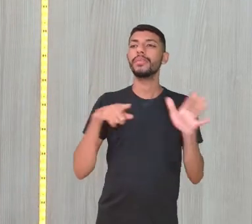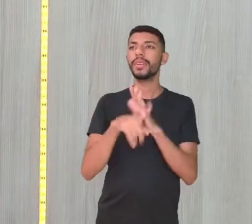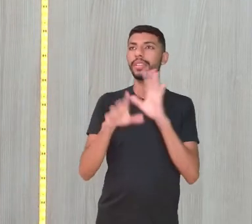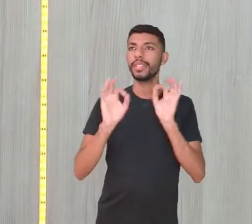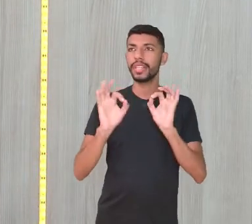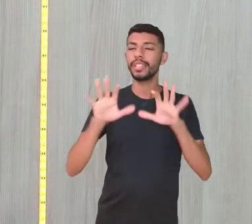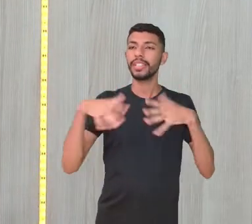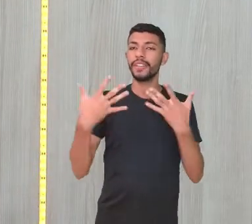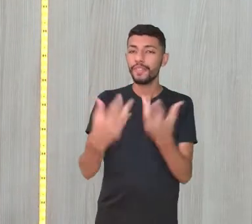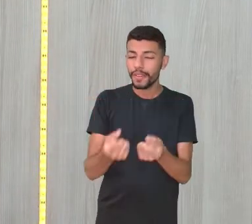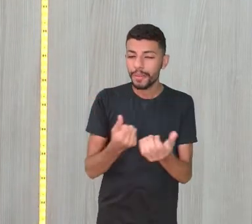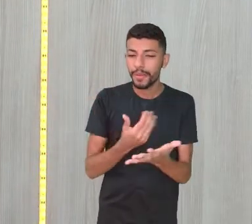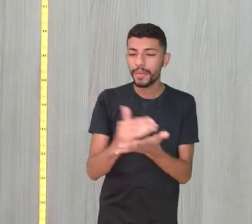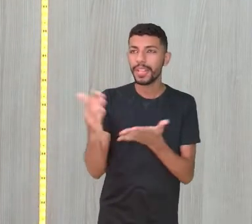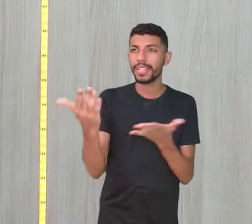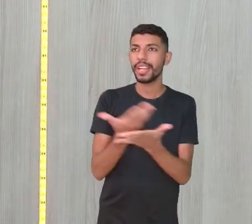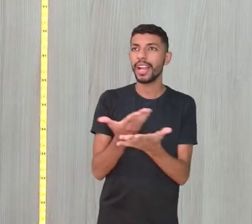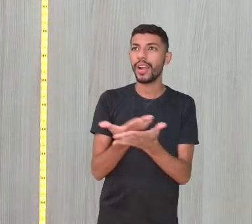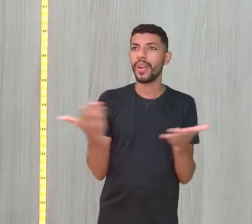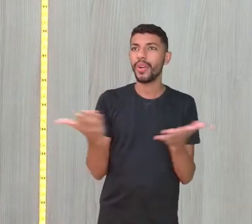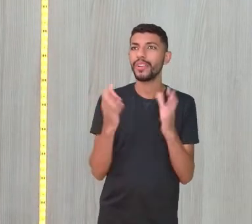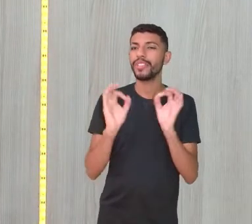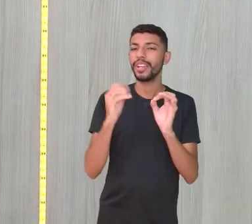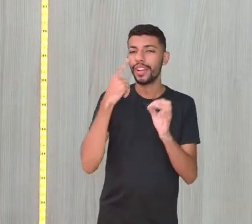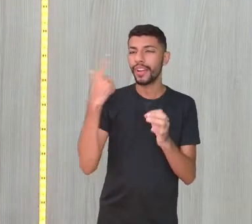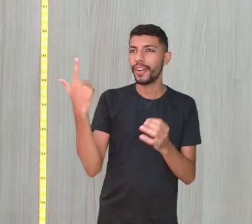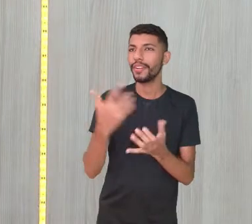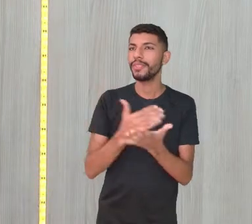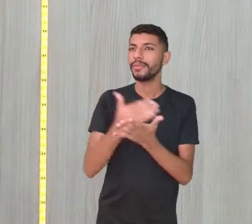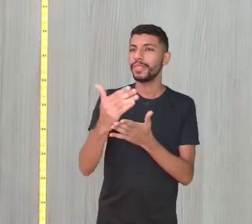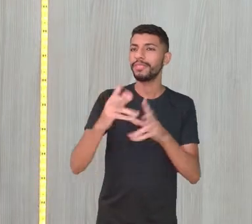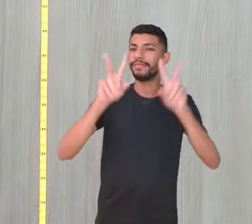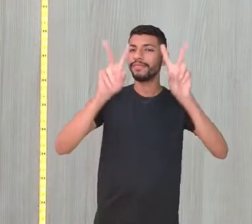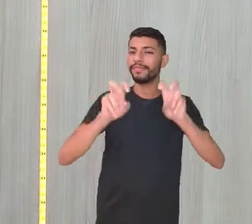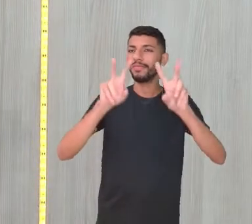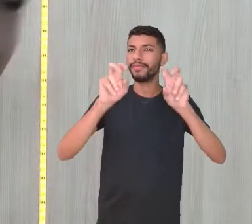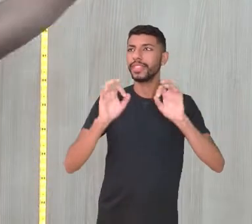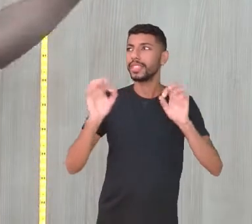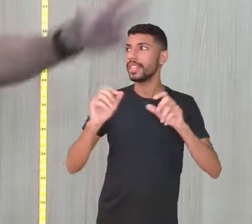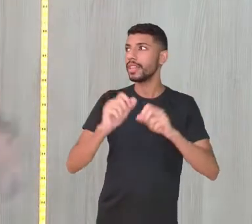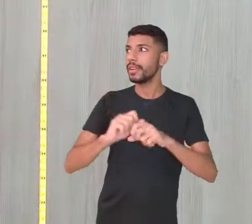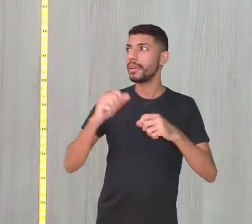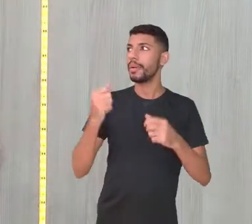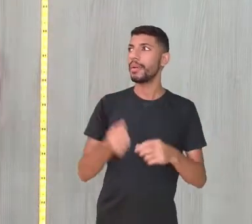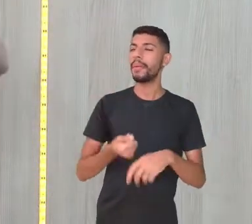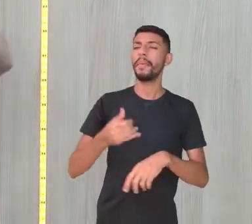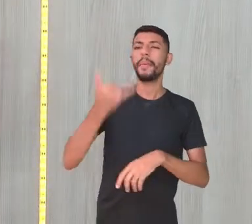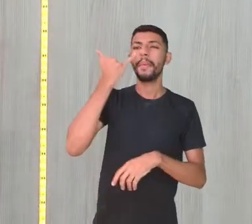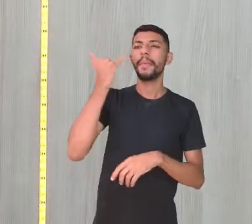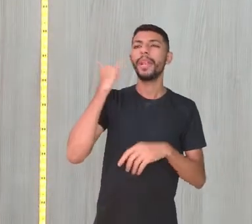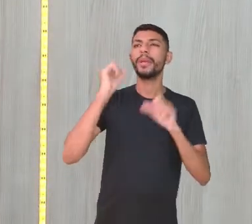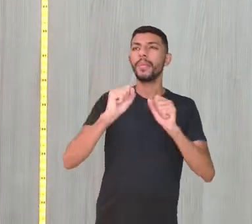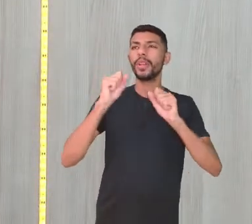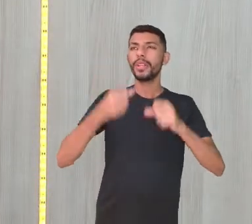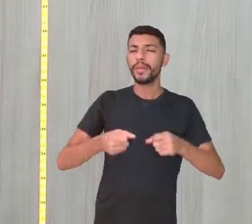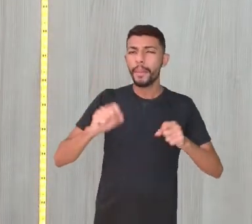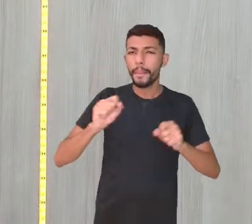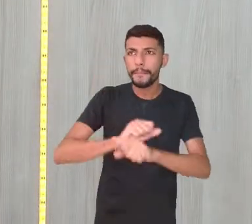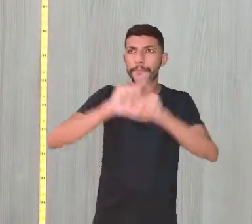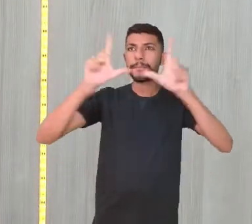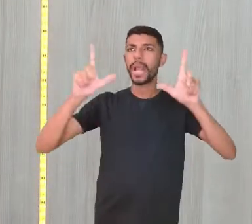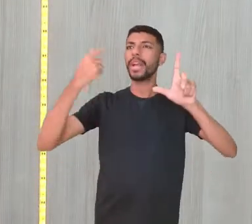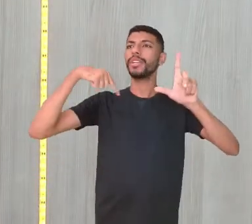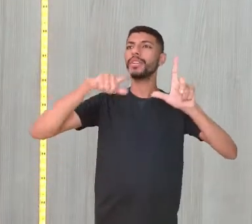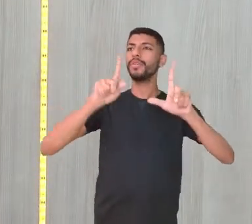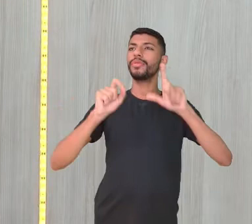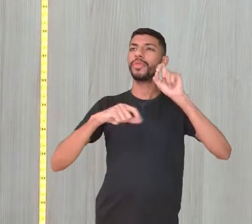nossa aula de hoje, certo? Vamos dar início aí a essa temática. Billy, coloca a tela bem grandona aí que eu vou me posicionar